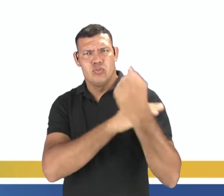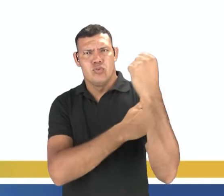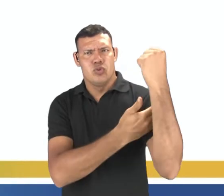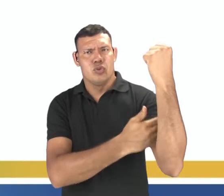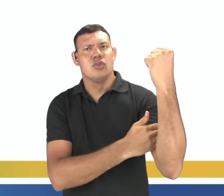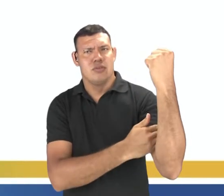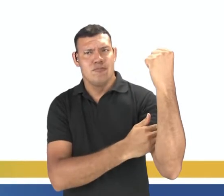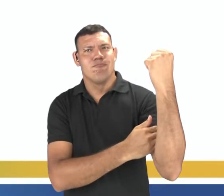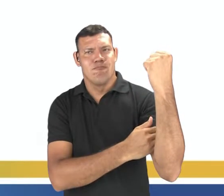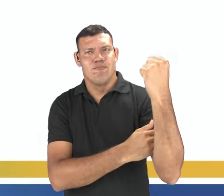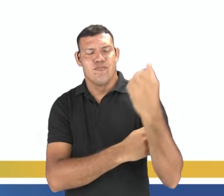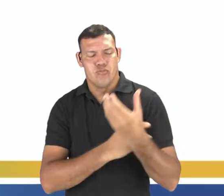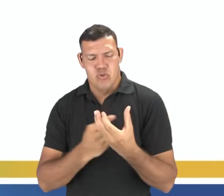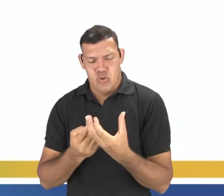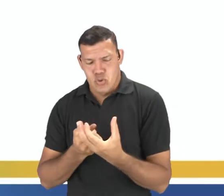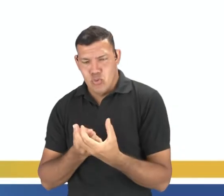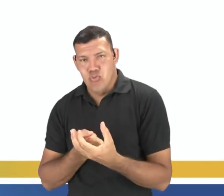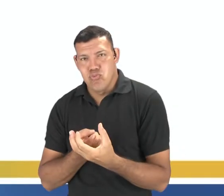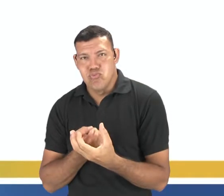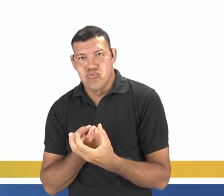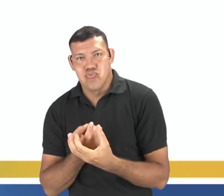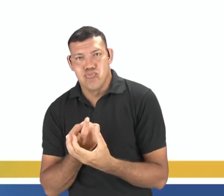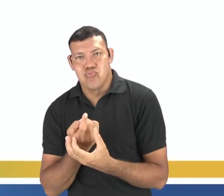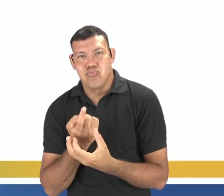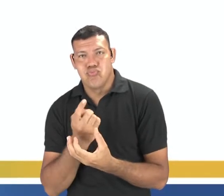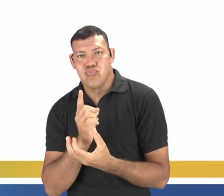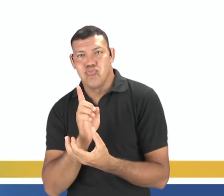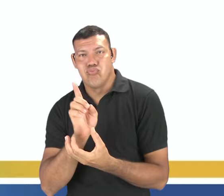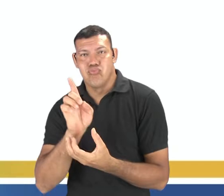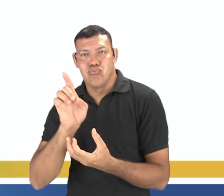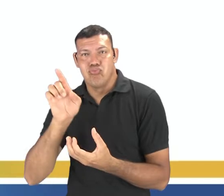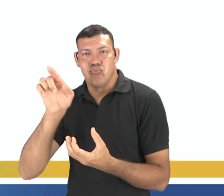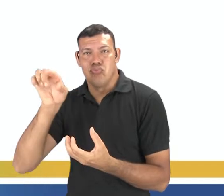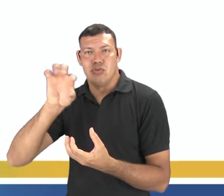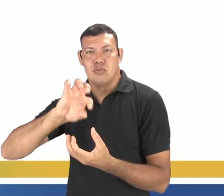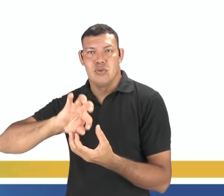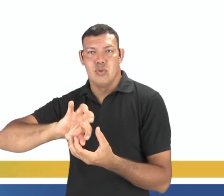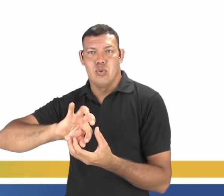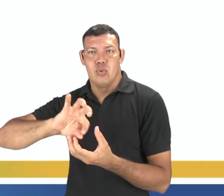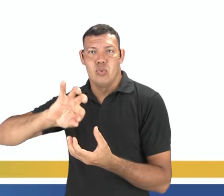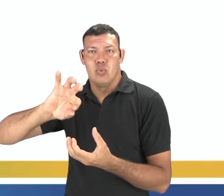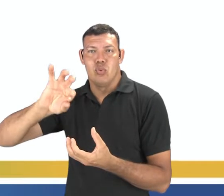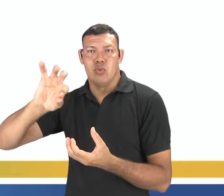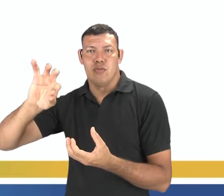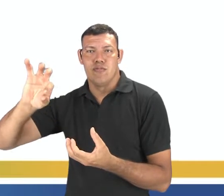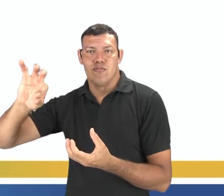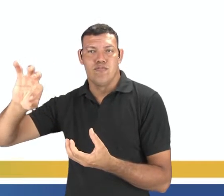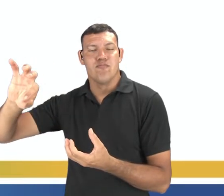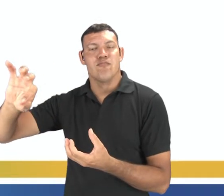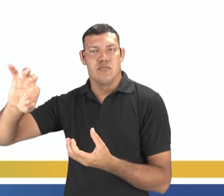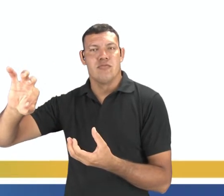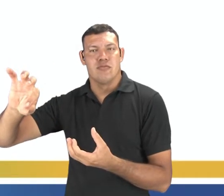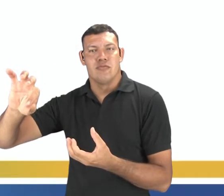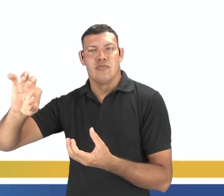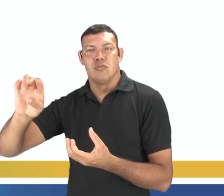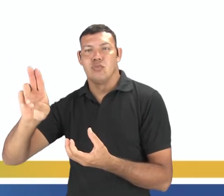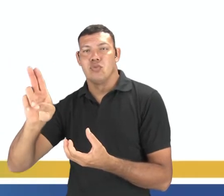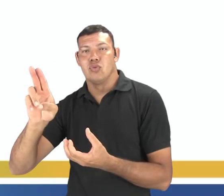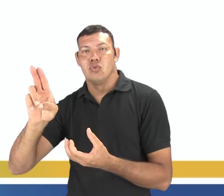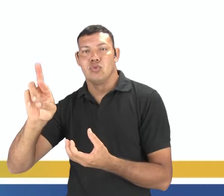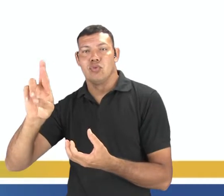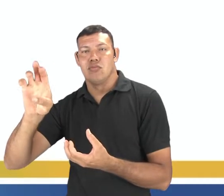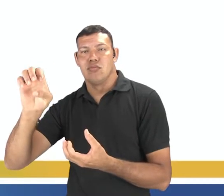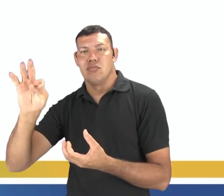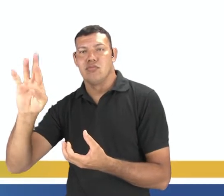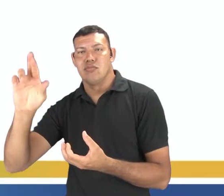que conduz o espermatozoide do epidídimo até a uretra. E a uretra? A uretra ela conduz os